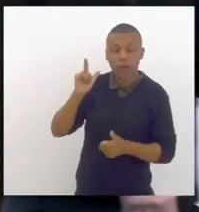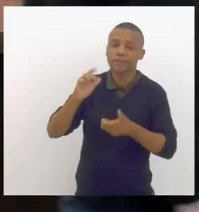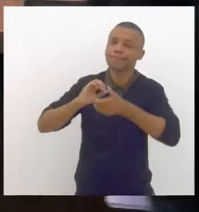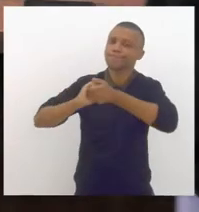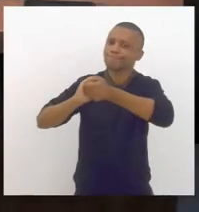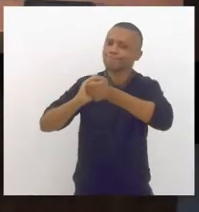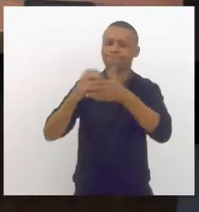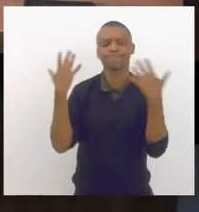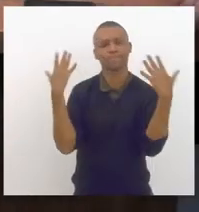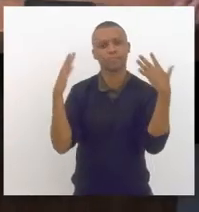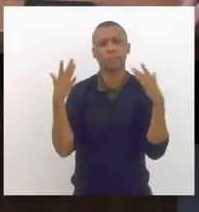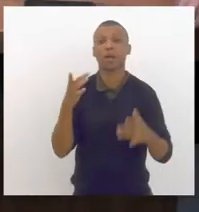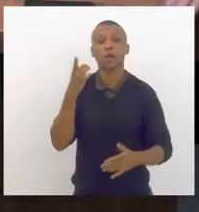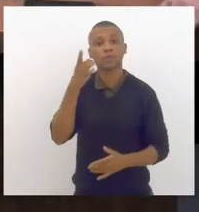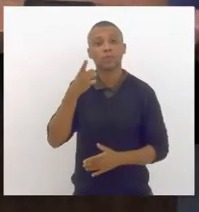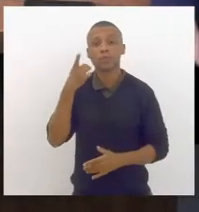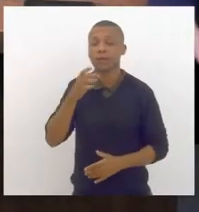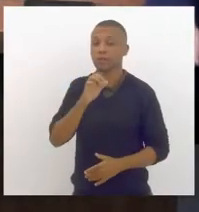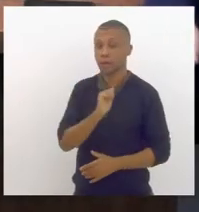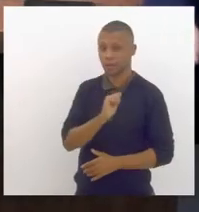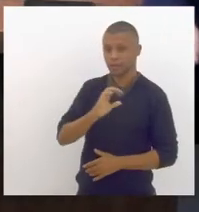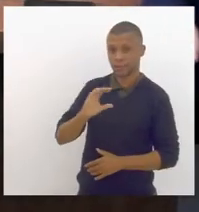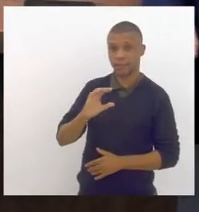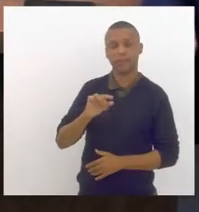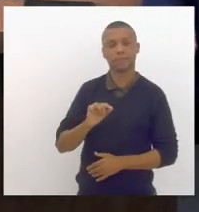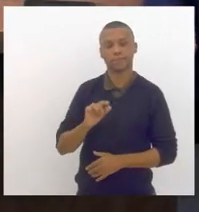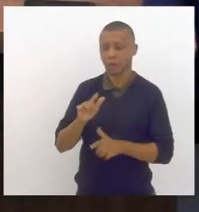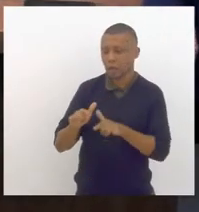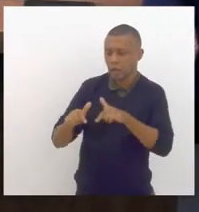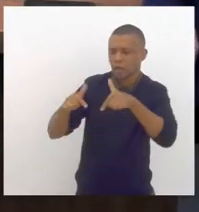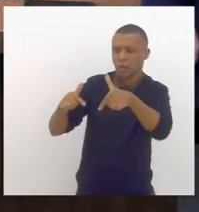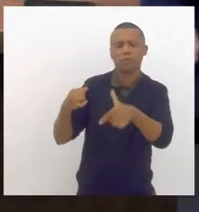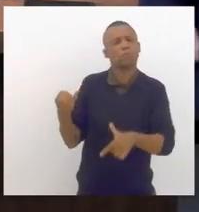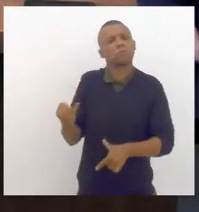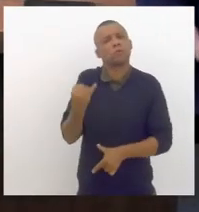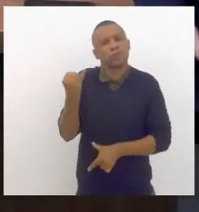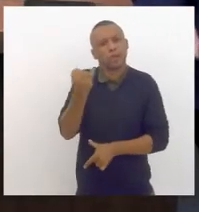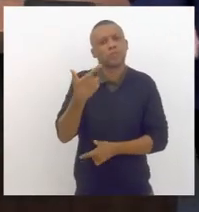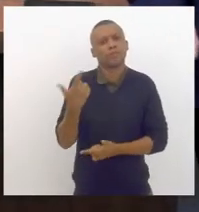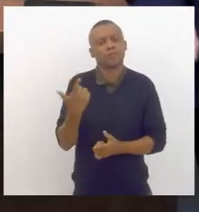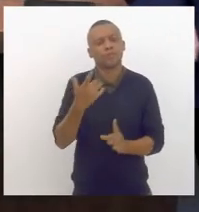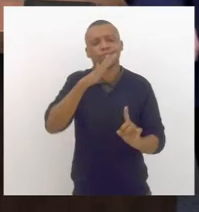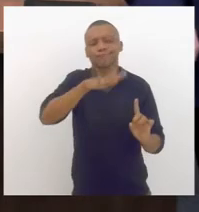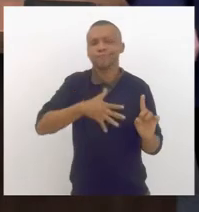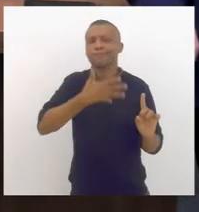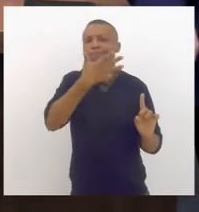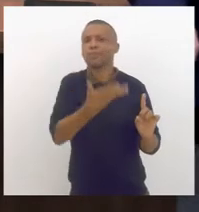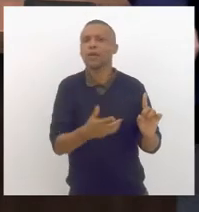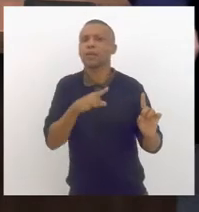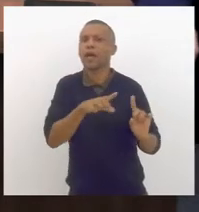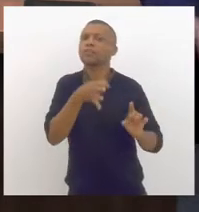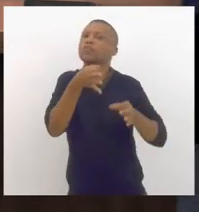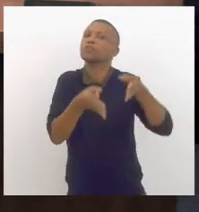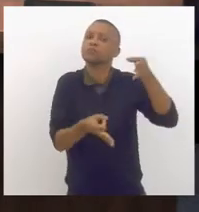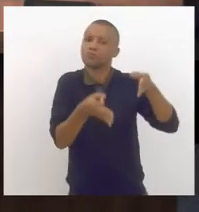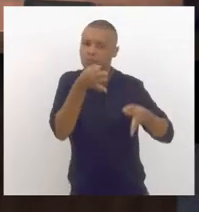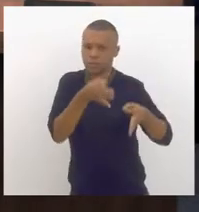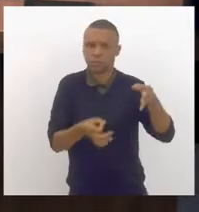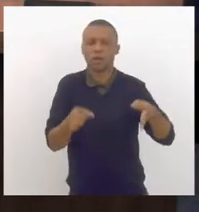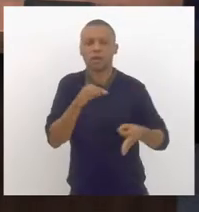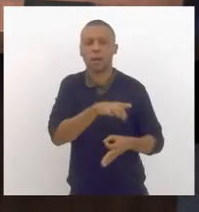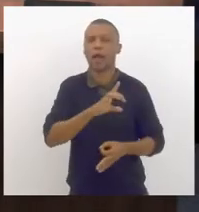André Siciliano pela importante iniciativa de fazer uma justa homenagem